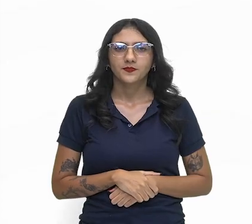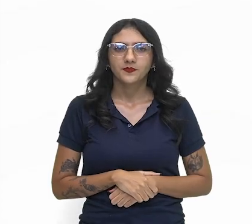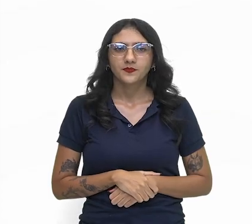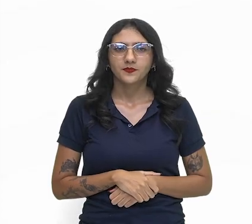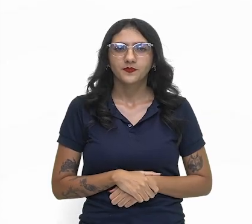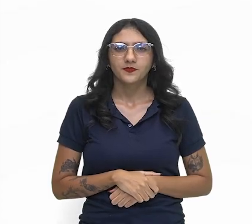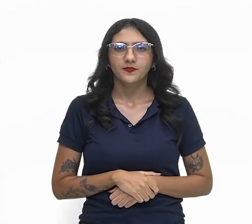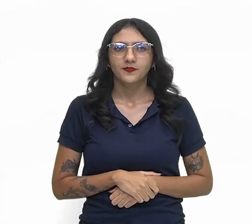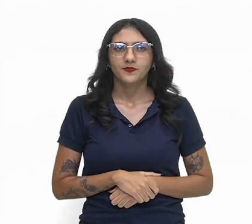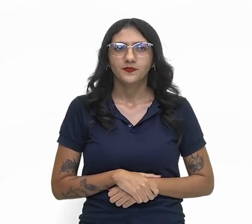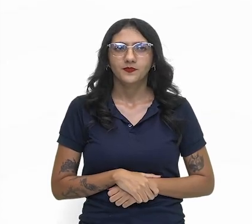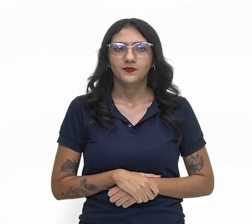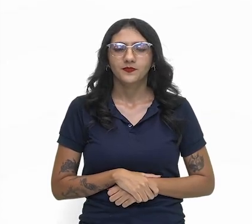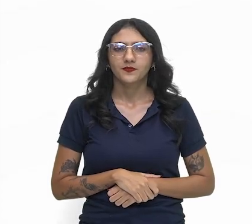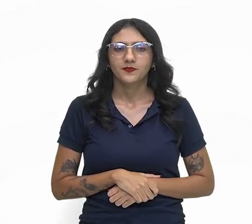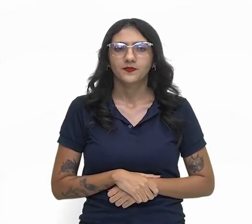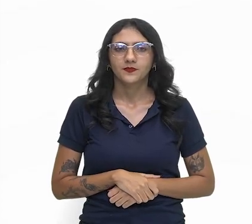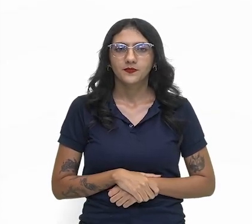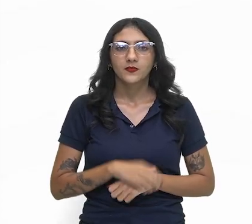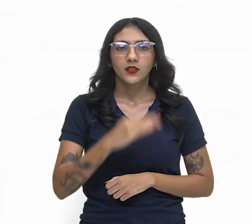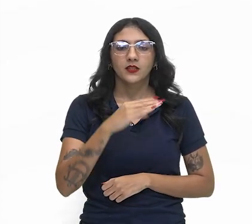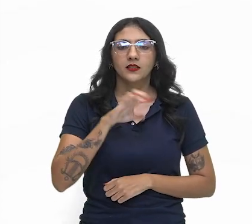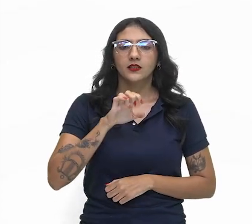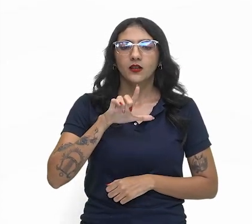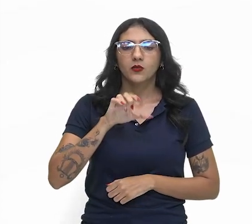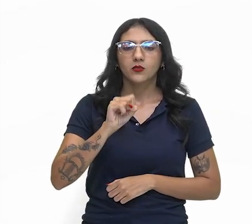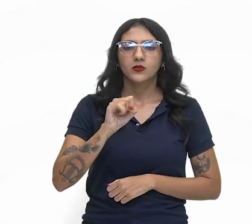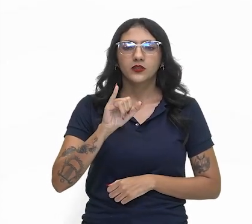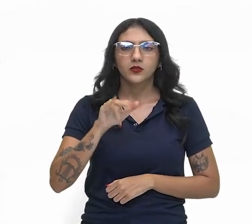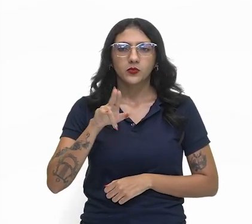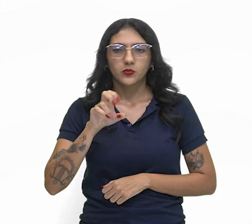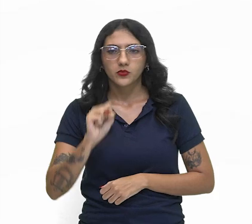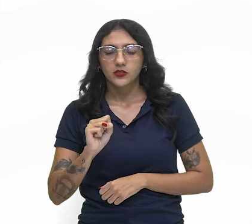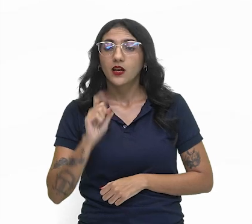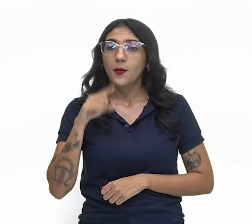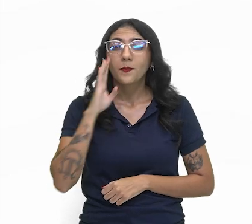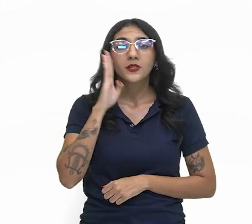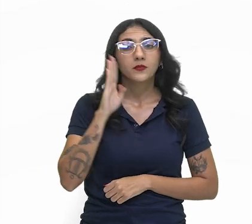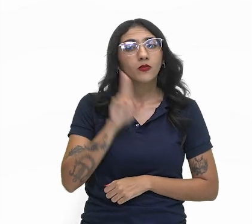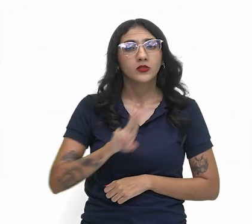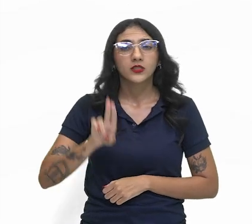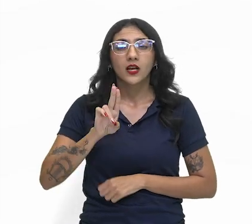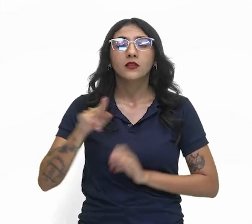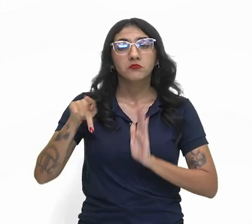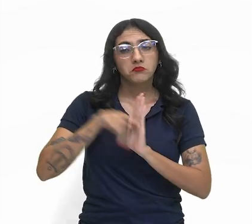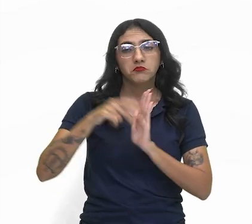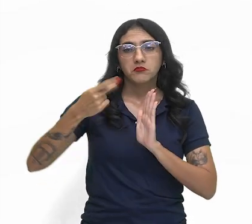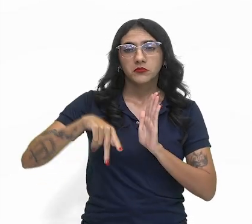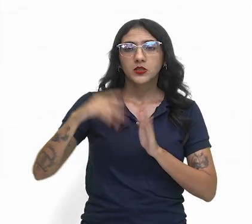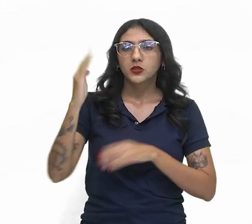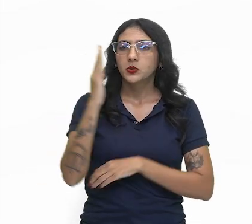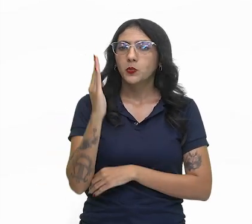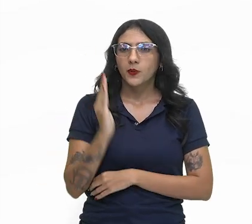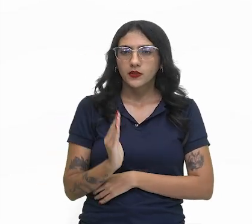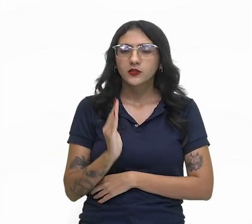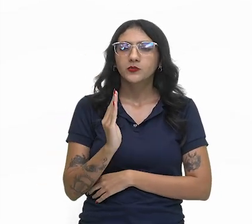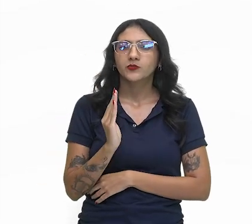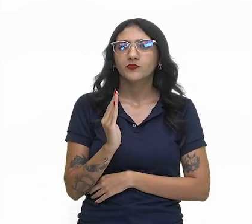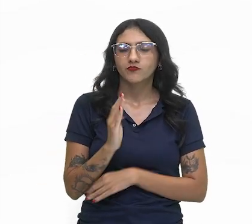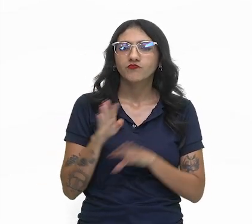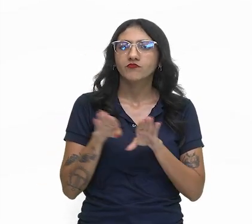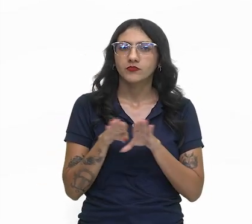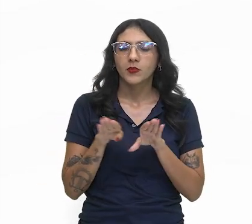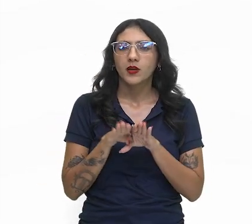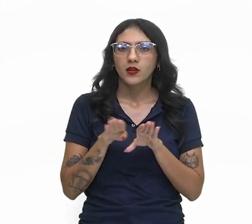A escala Celsius é a mais utilizada em todo o mundo, inclusive aqui no Brasil, certo? O Brasil utiliza, então,